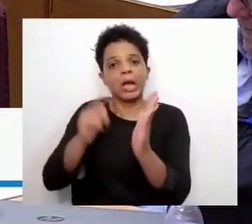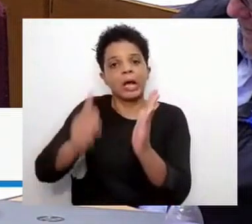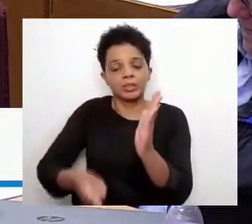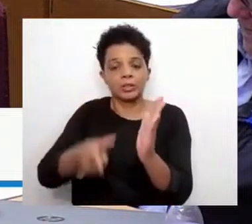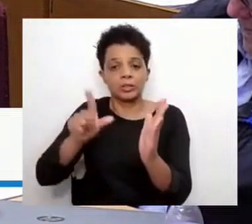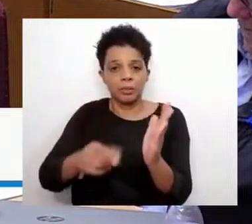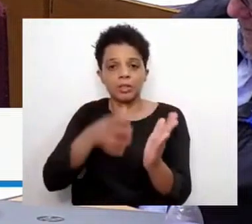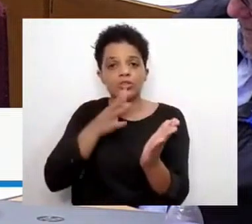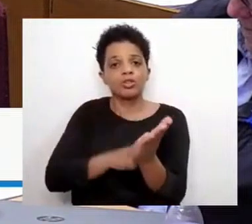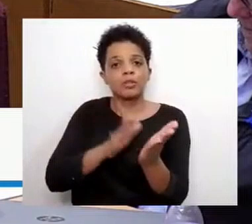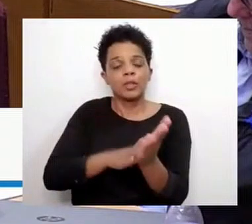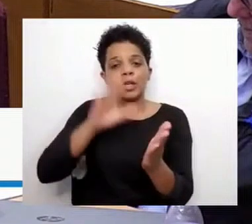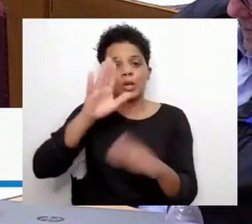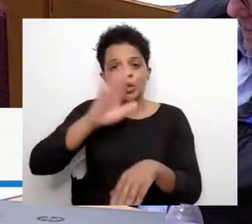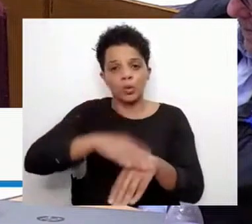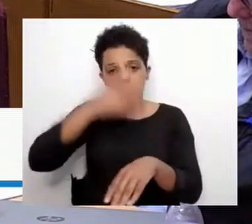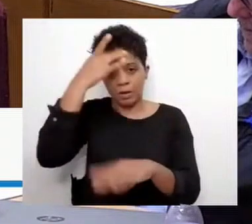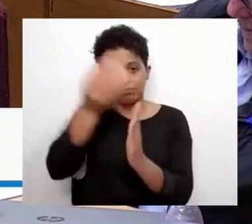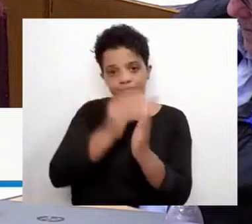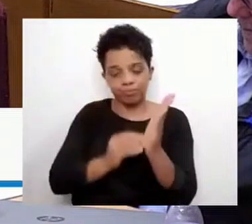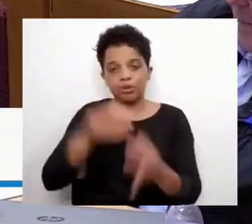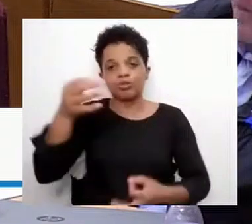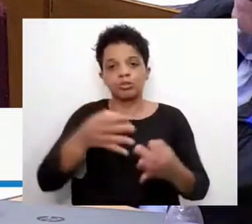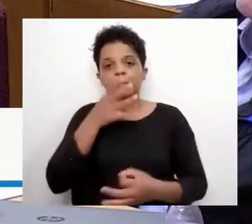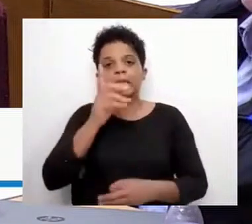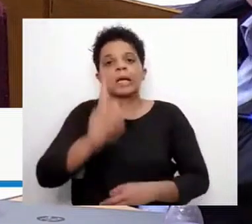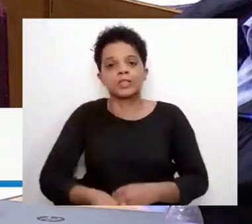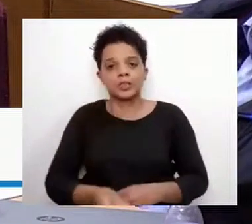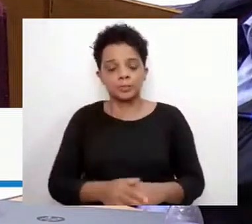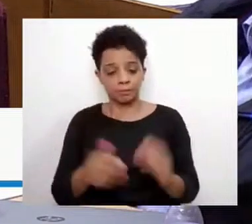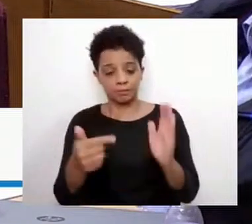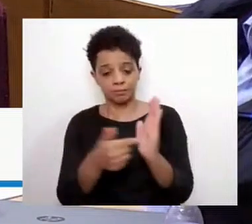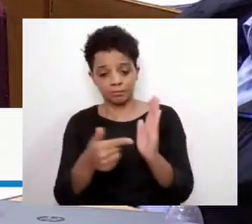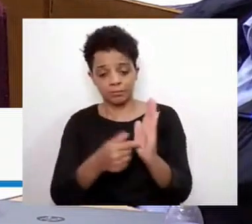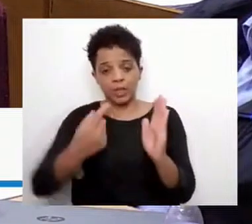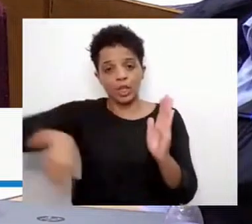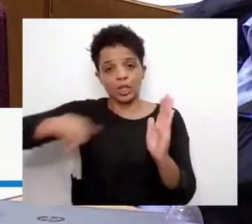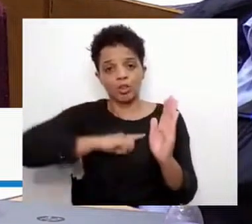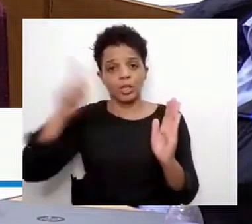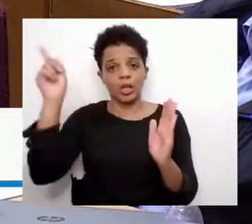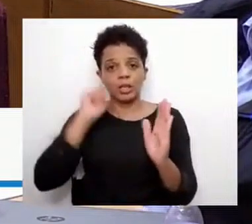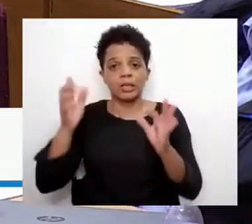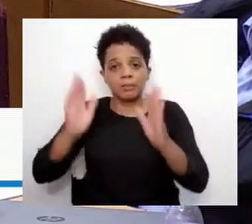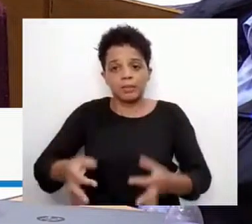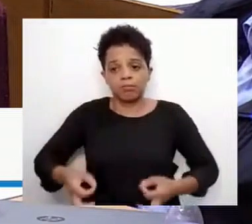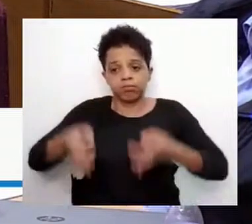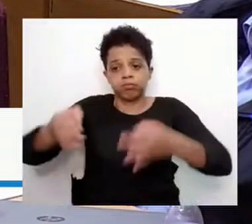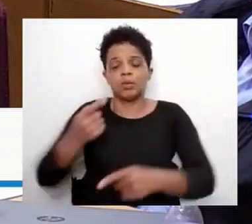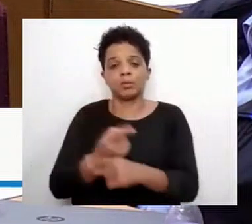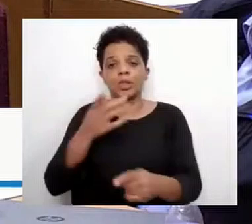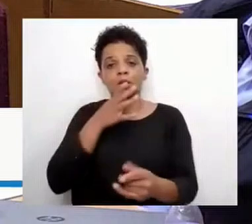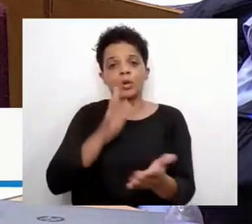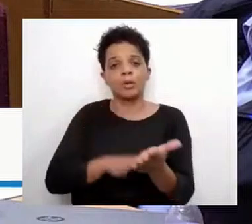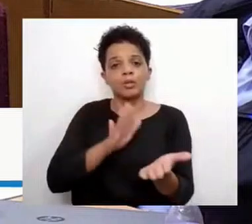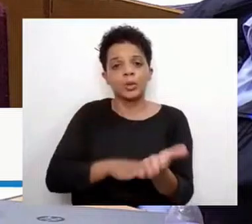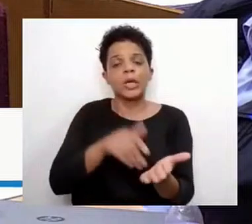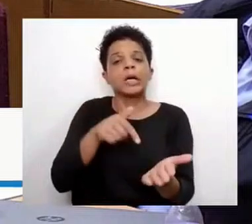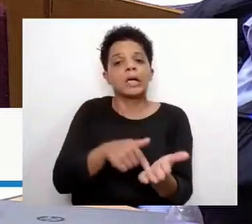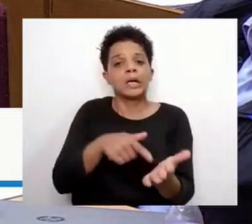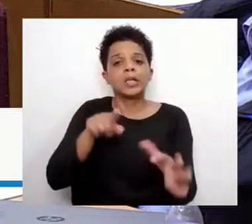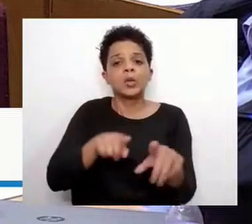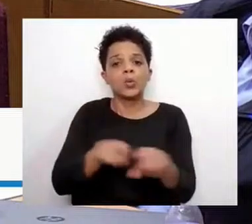num parecer jurídico em anexo, é que diz precisamente que precisamos de prolongar o prazo porque a justificação não é da culpa da